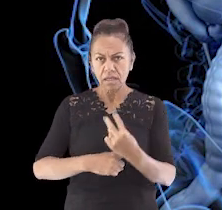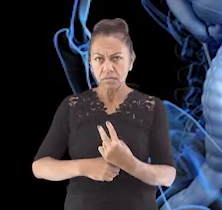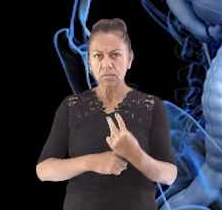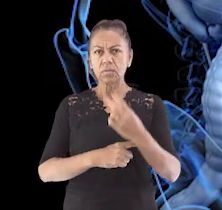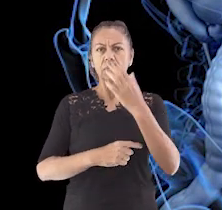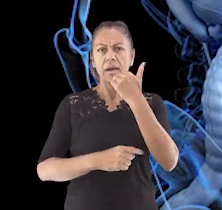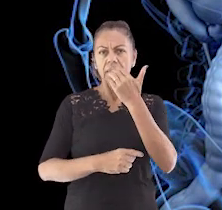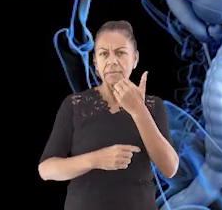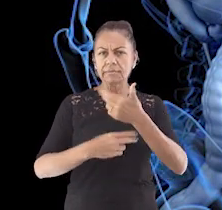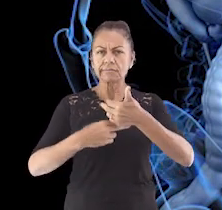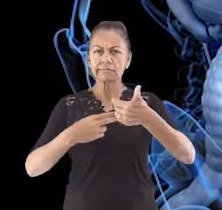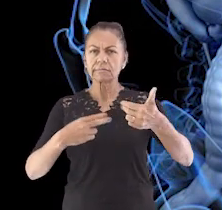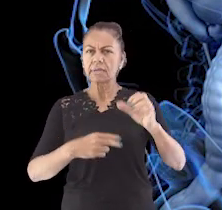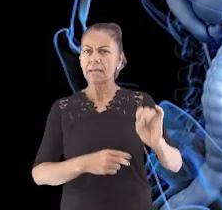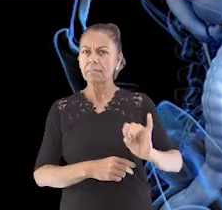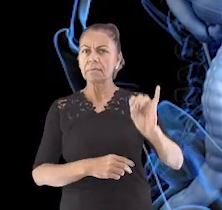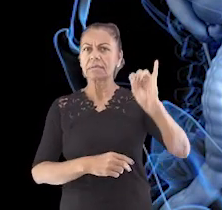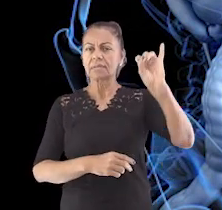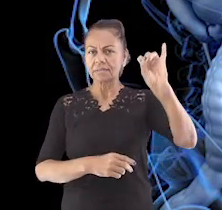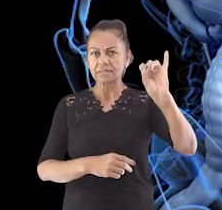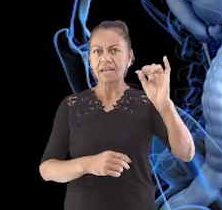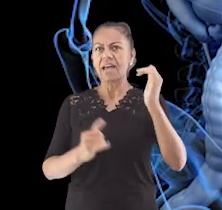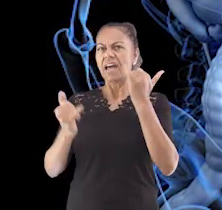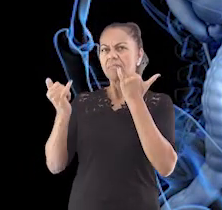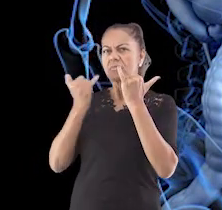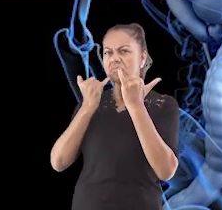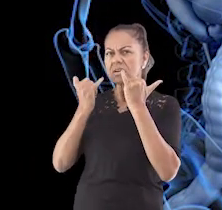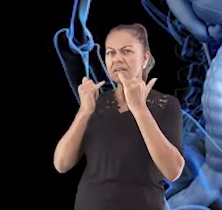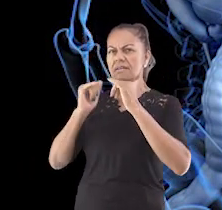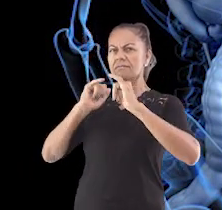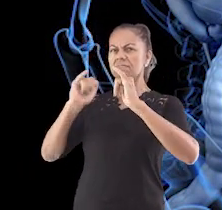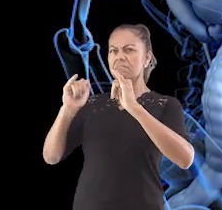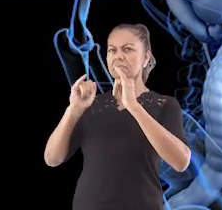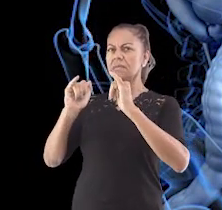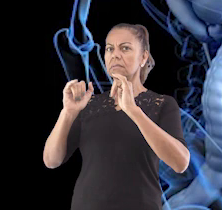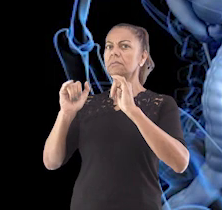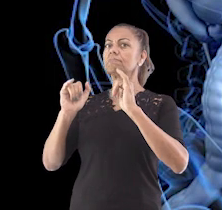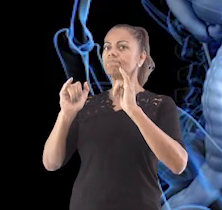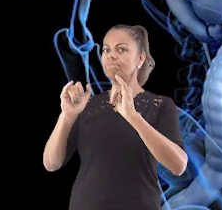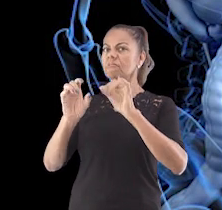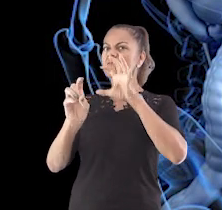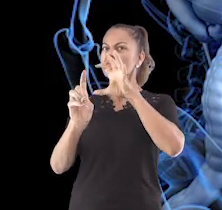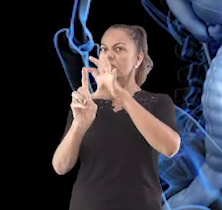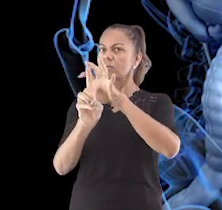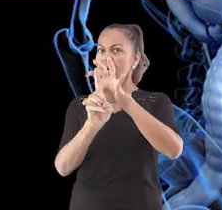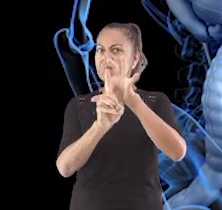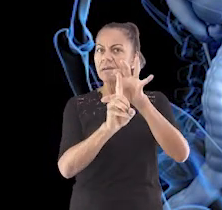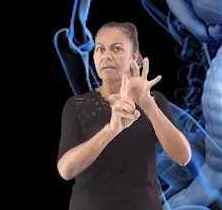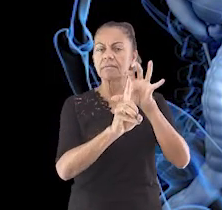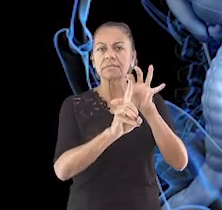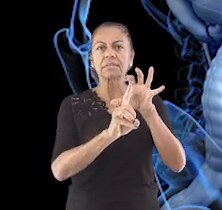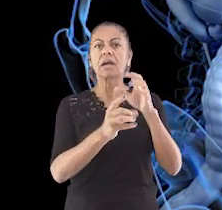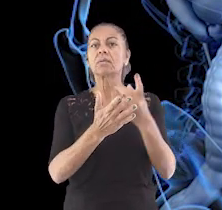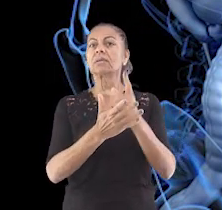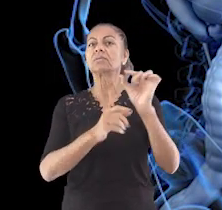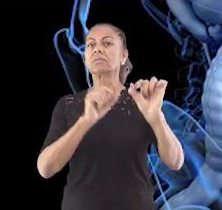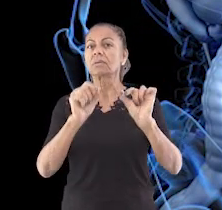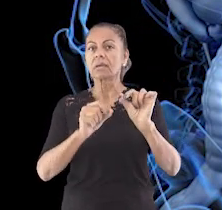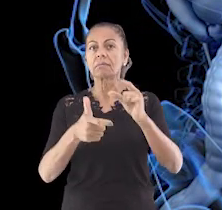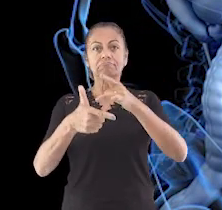é super importante. A influência da mídia é tão poderosa que chega a causar